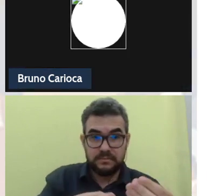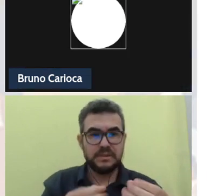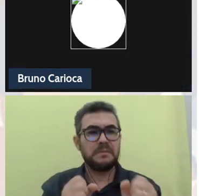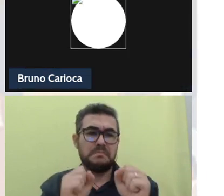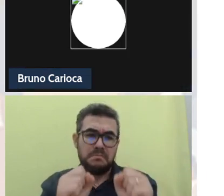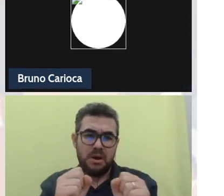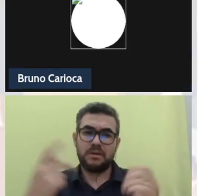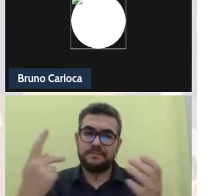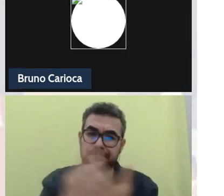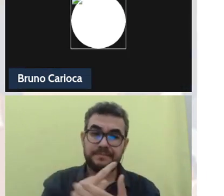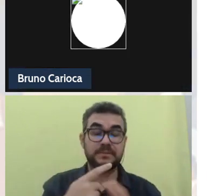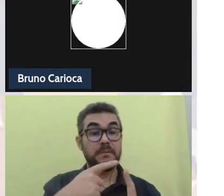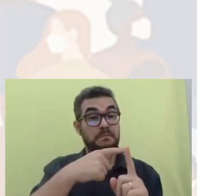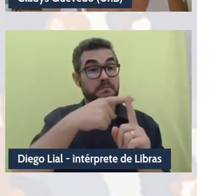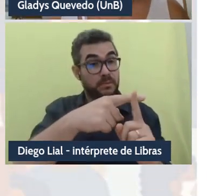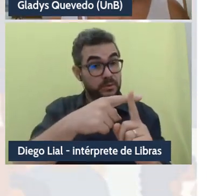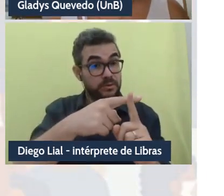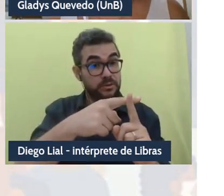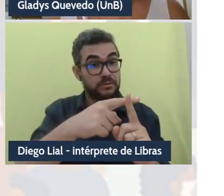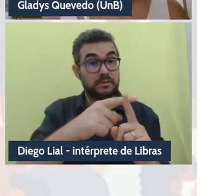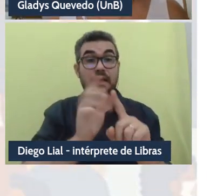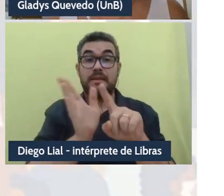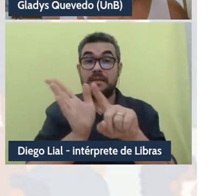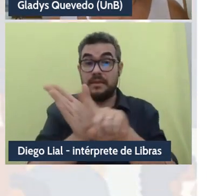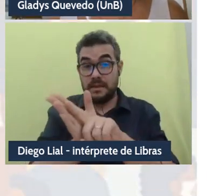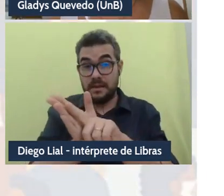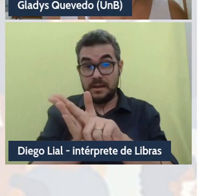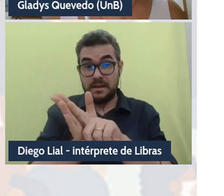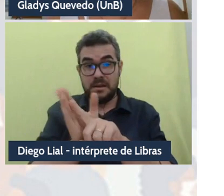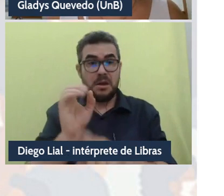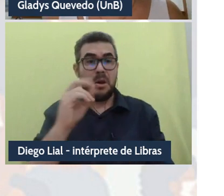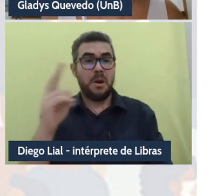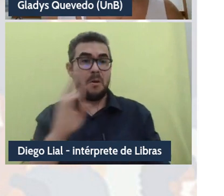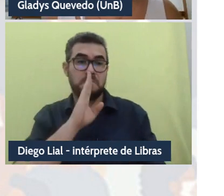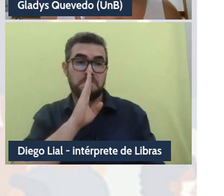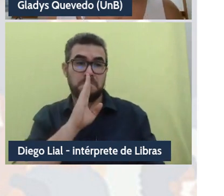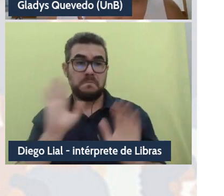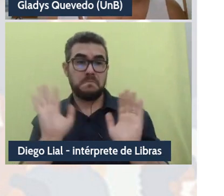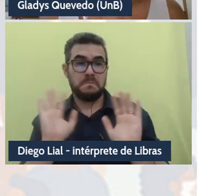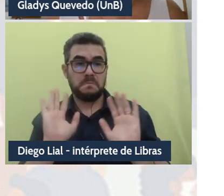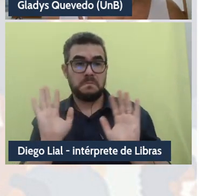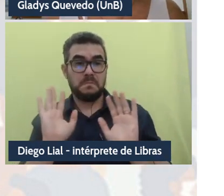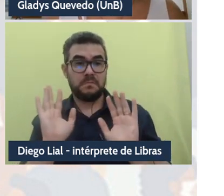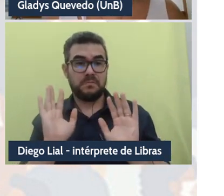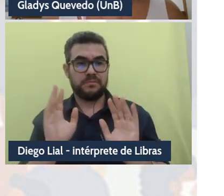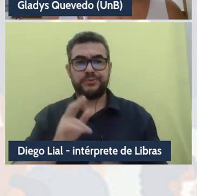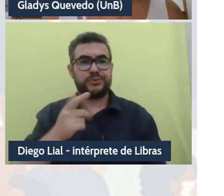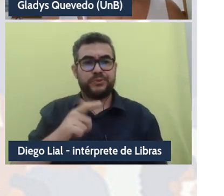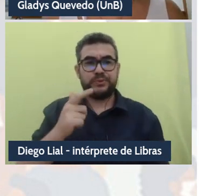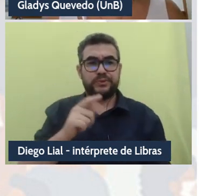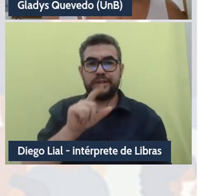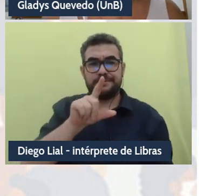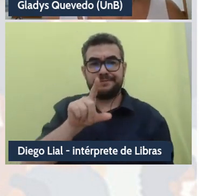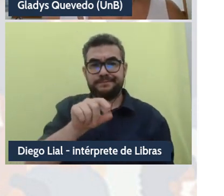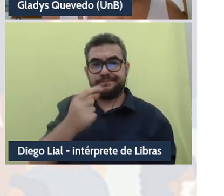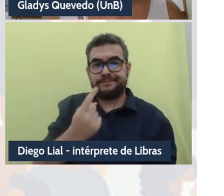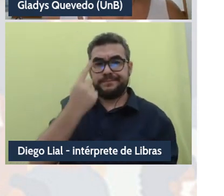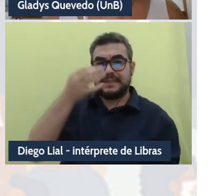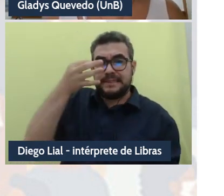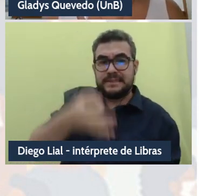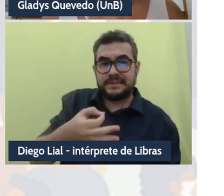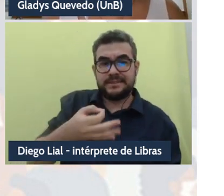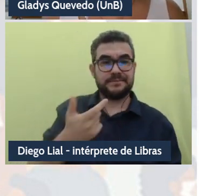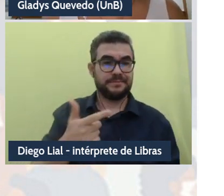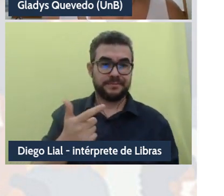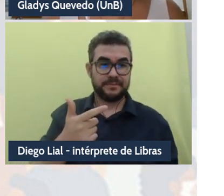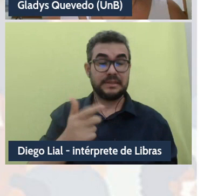ser nulo. Então, não há um determinismo, né? Toda vez que eu insiro uma política educacional